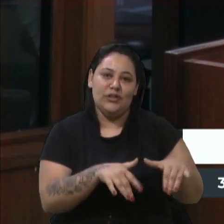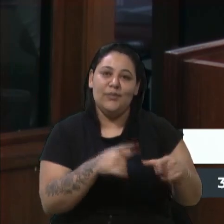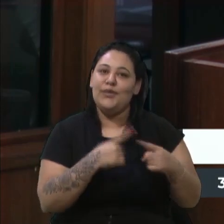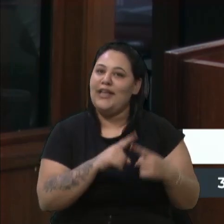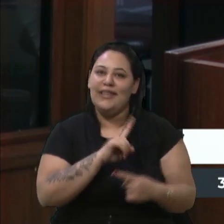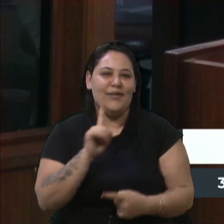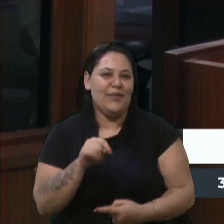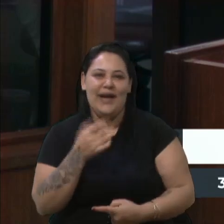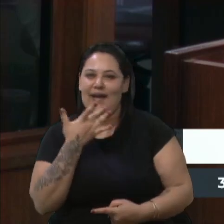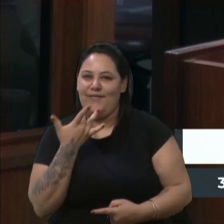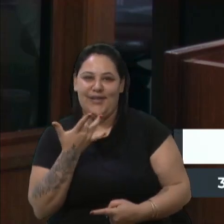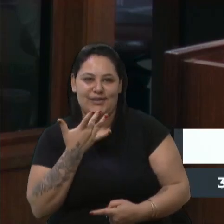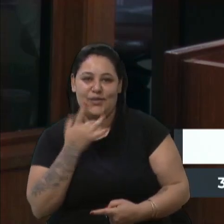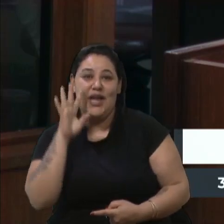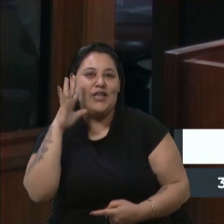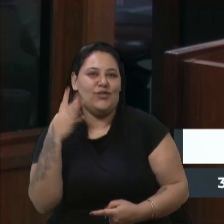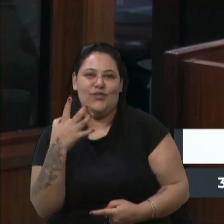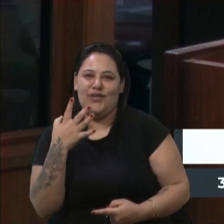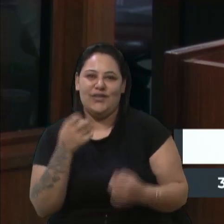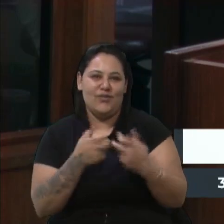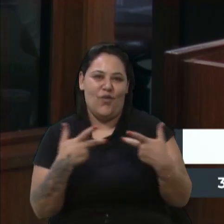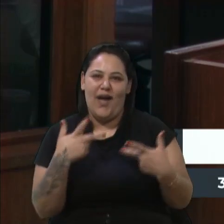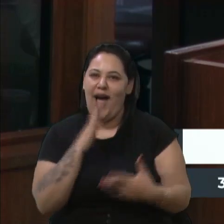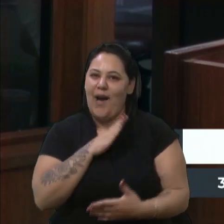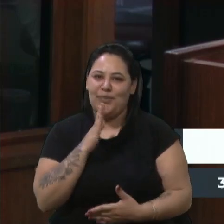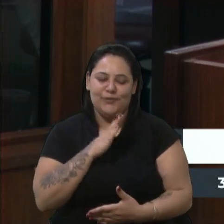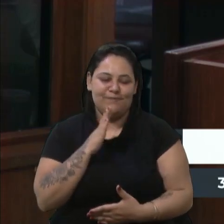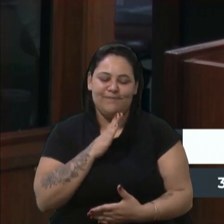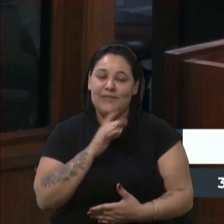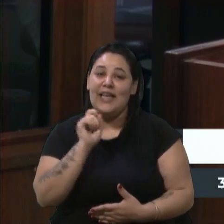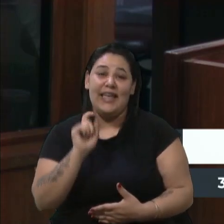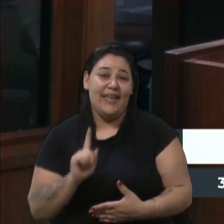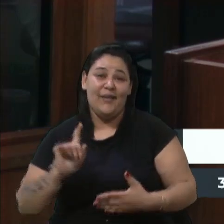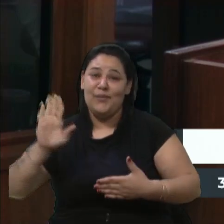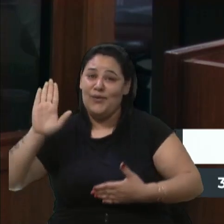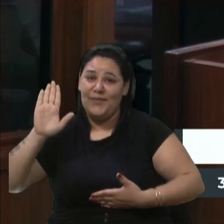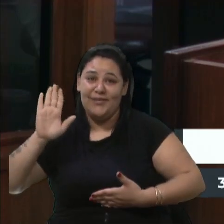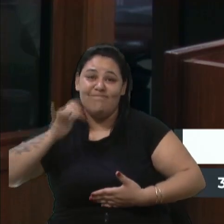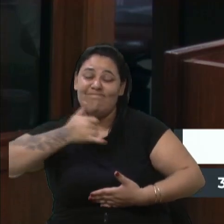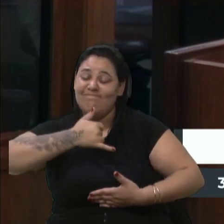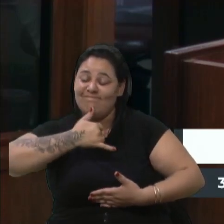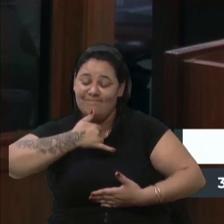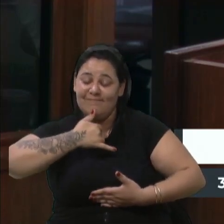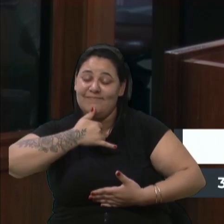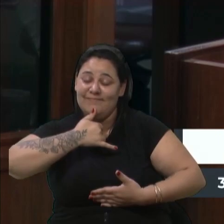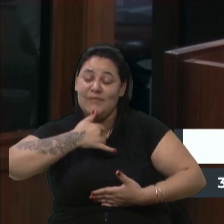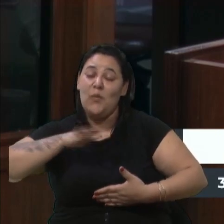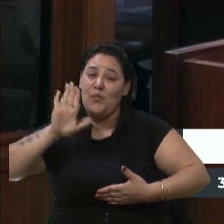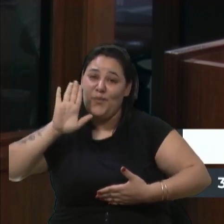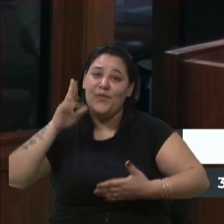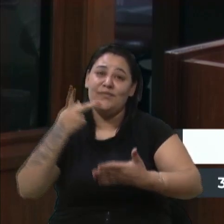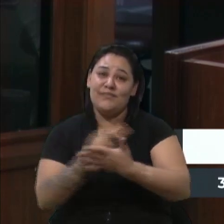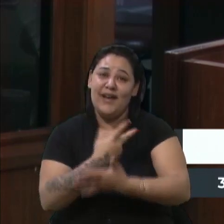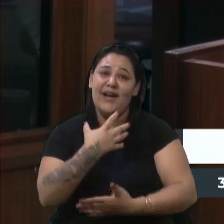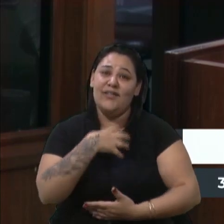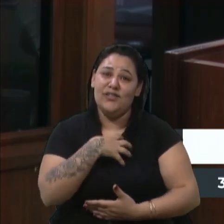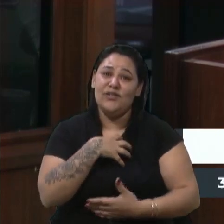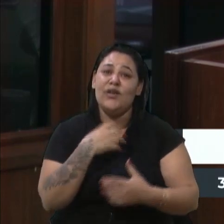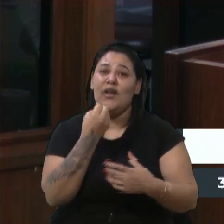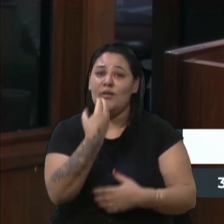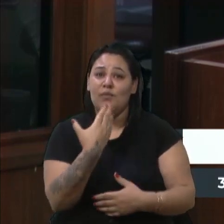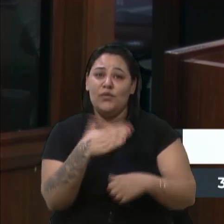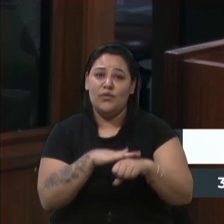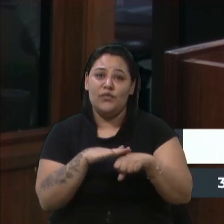situações elas não são rápidas, e quem promete isso promete errado, né? E é bom conversar